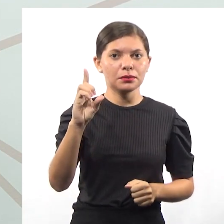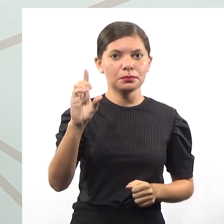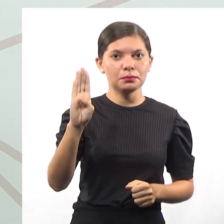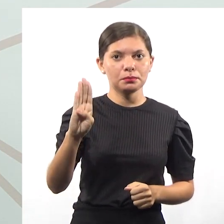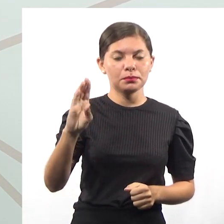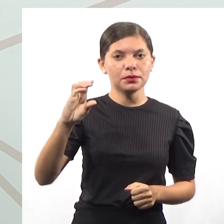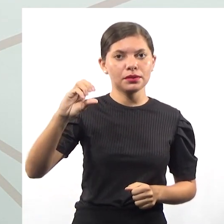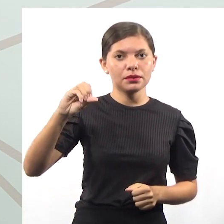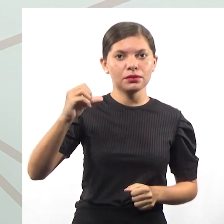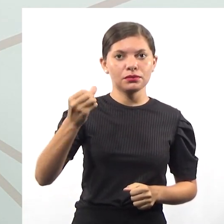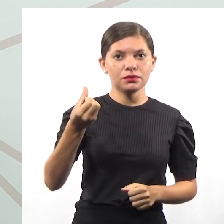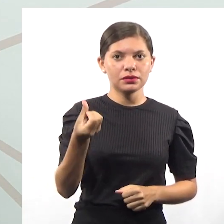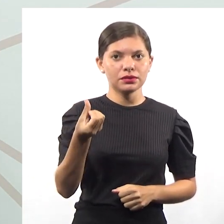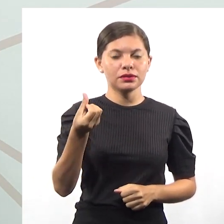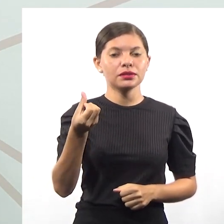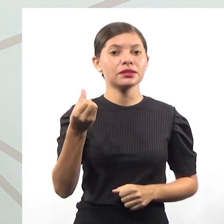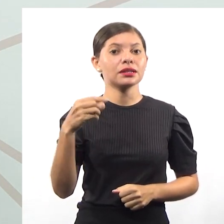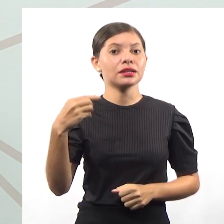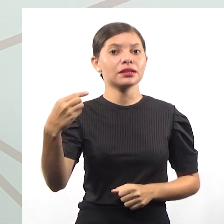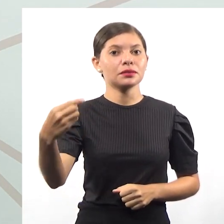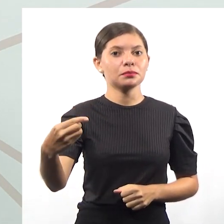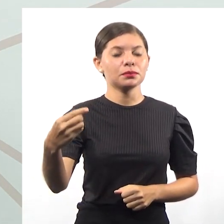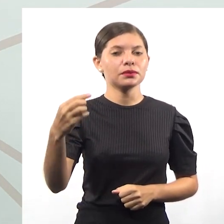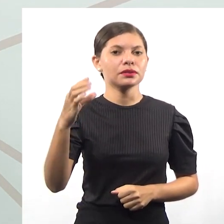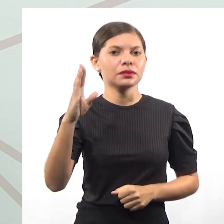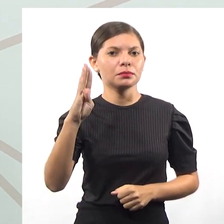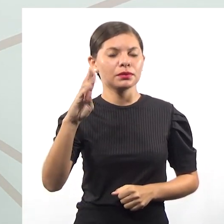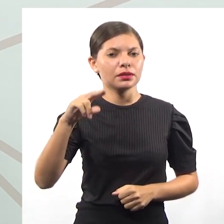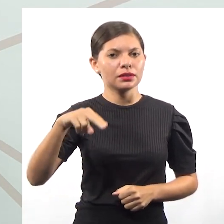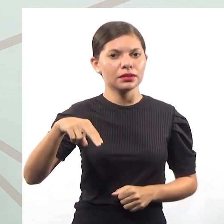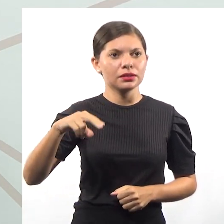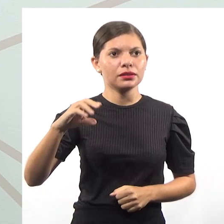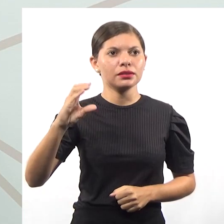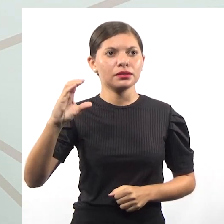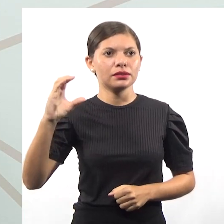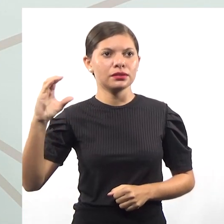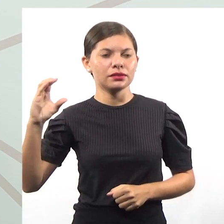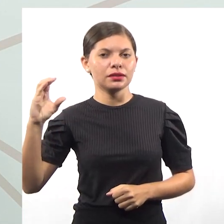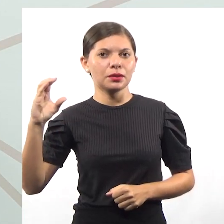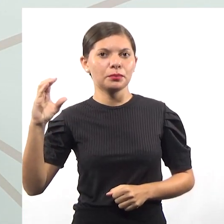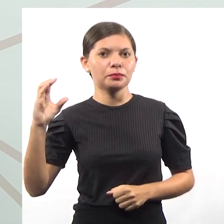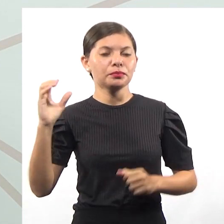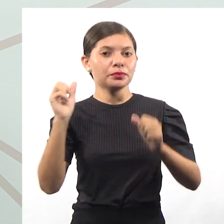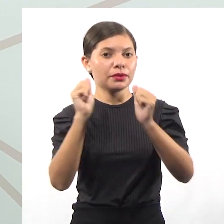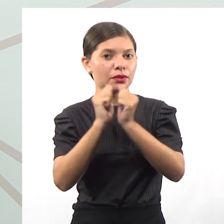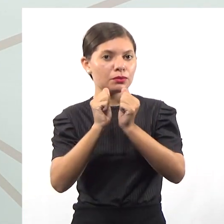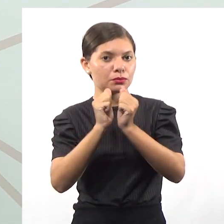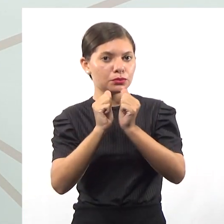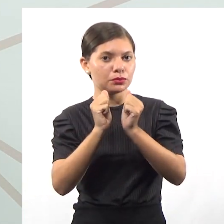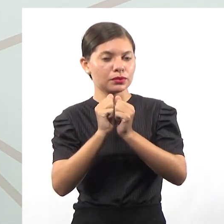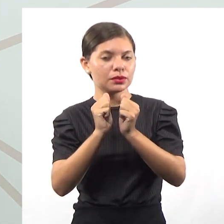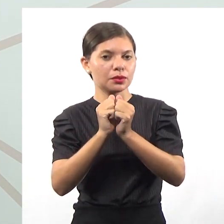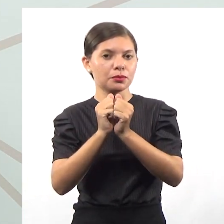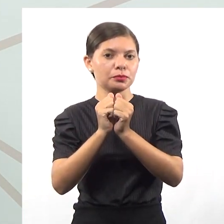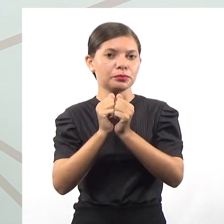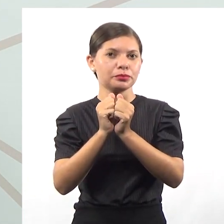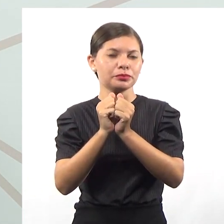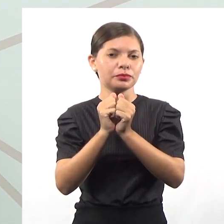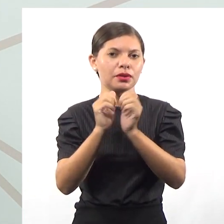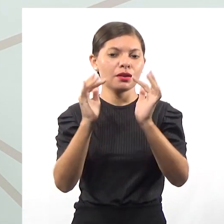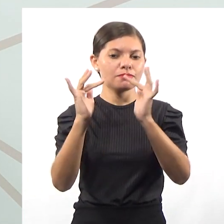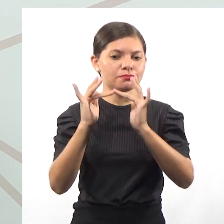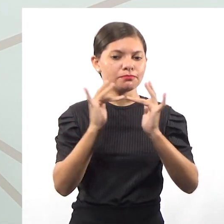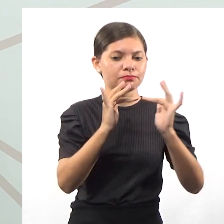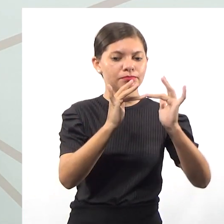LDB, de 96, e a BNCC, depois reformulada. Primeiro, historicamente, para a gente fazer um paralelo curtinho, depois